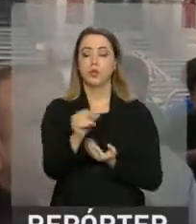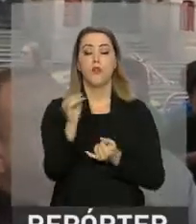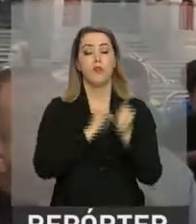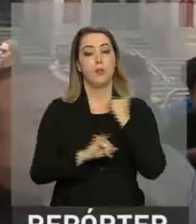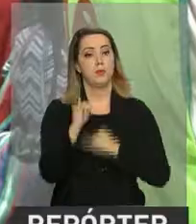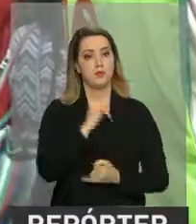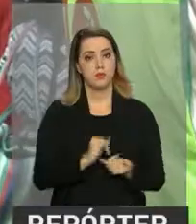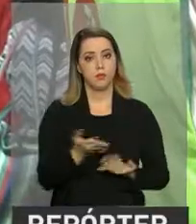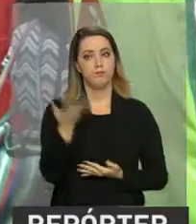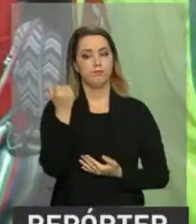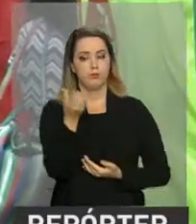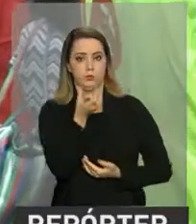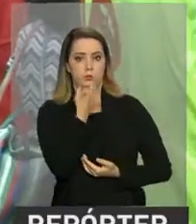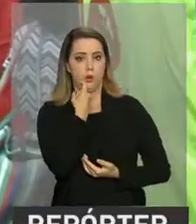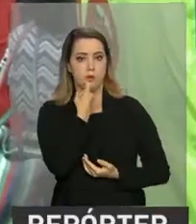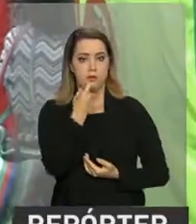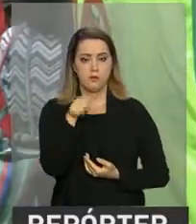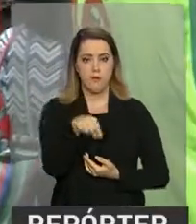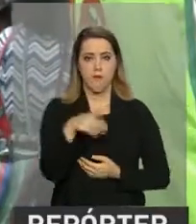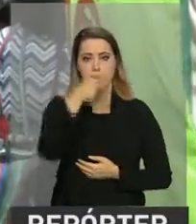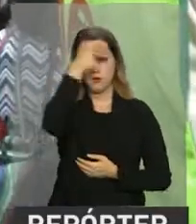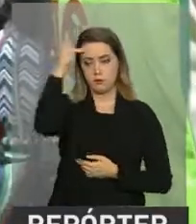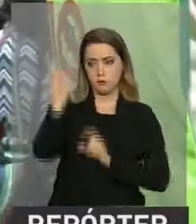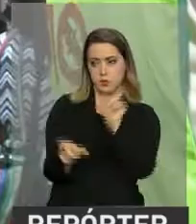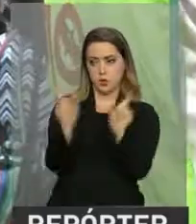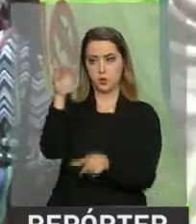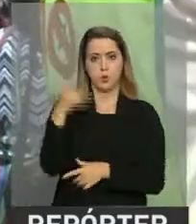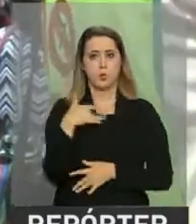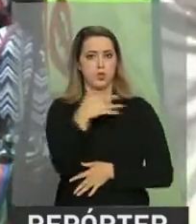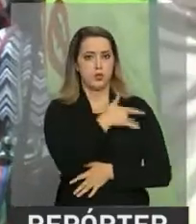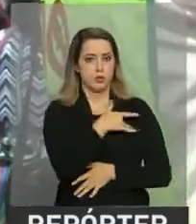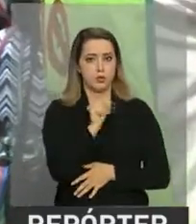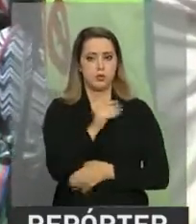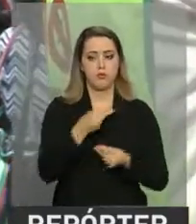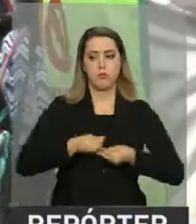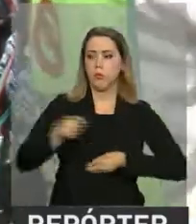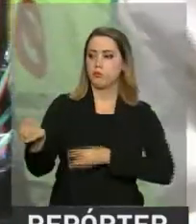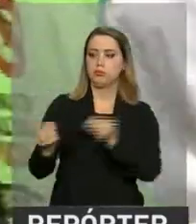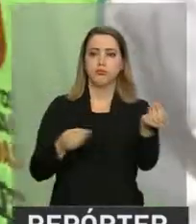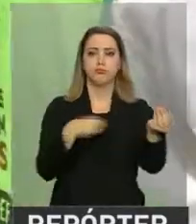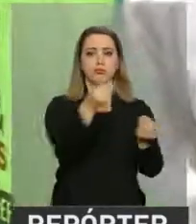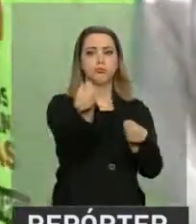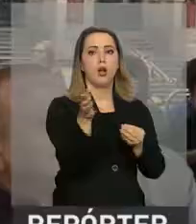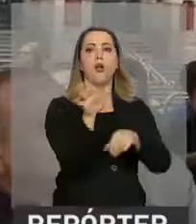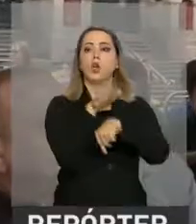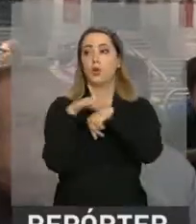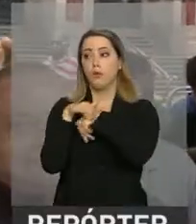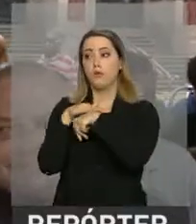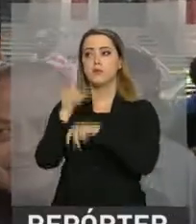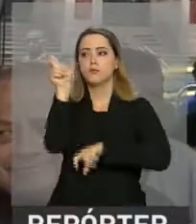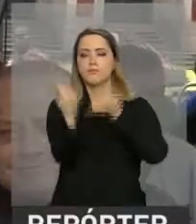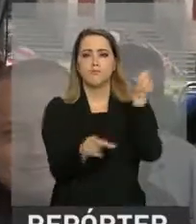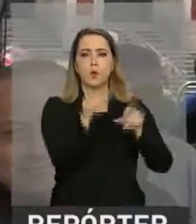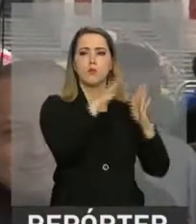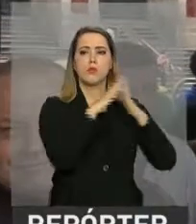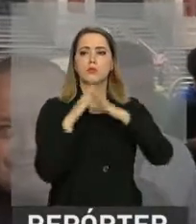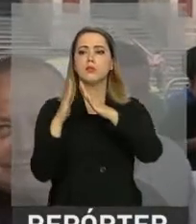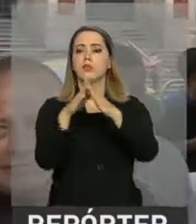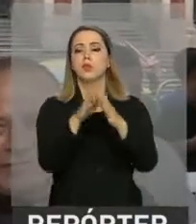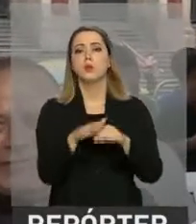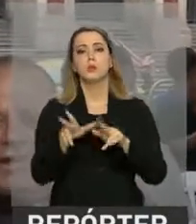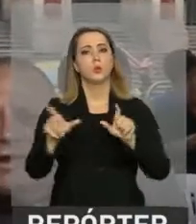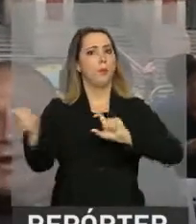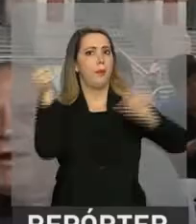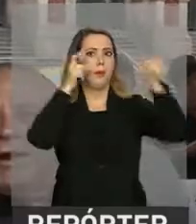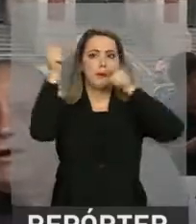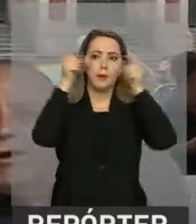sexta-feira agentes de saúde distribuíram panfletos e conversaram com os moradores para chamar a atenção para a